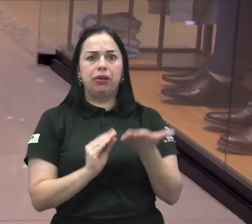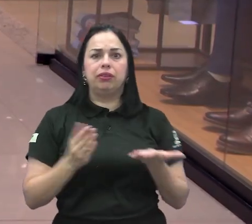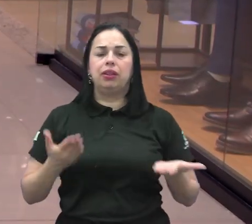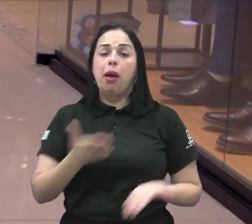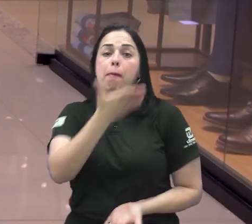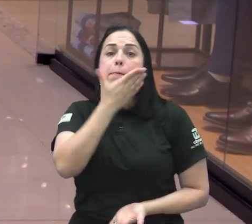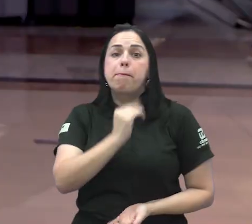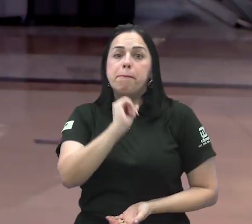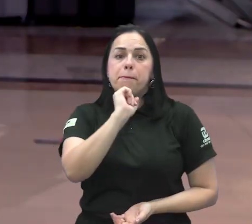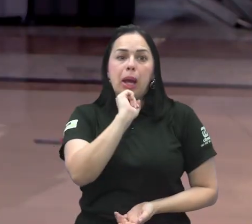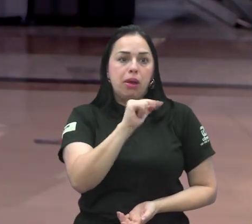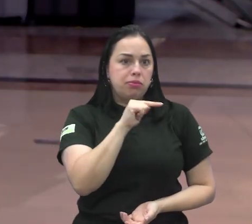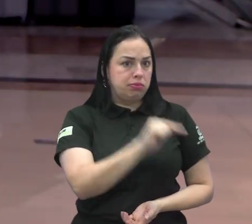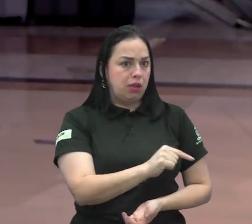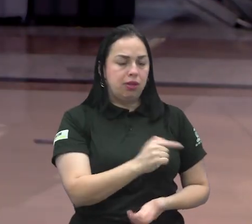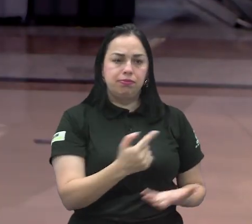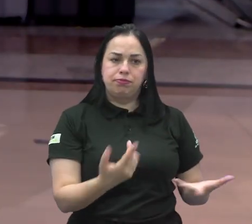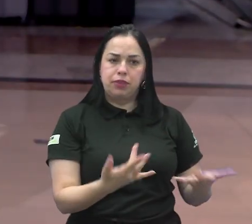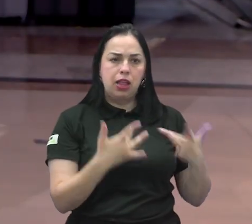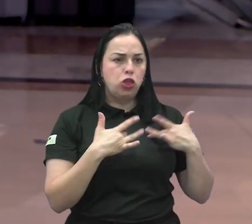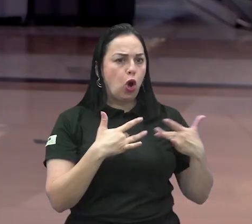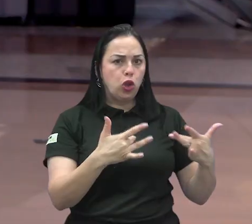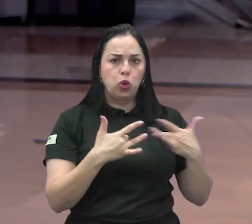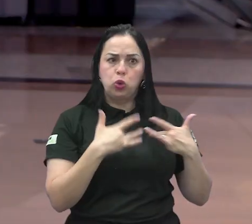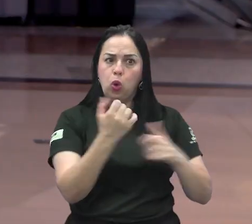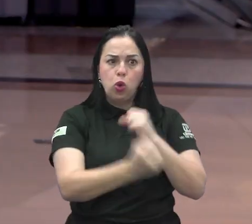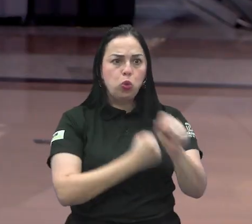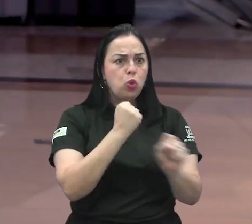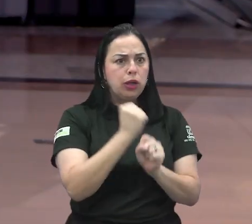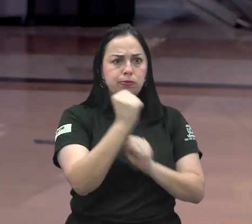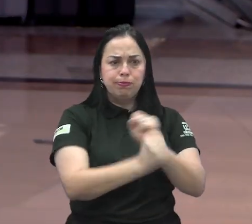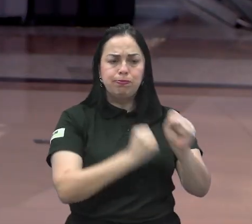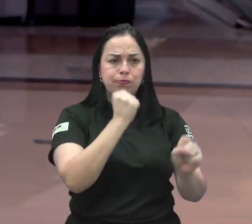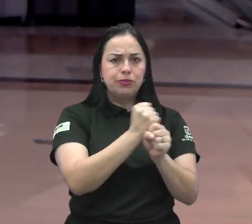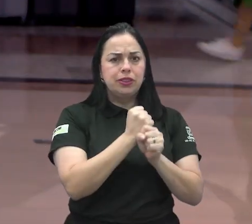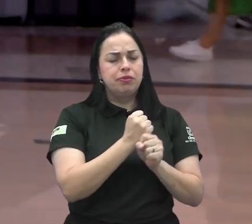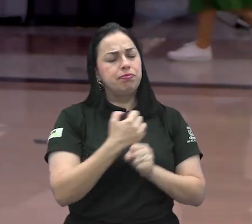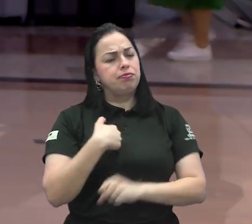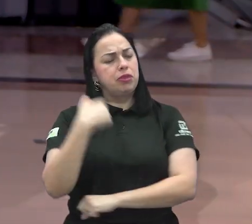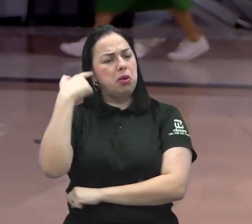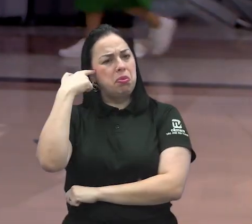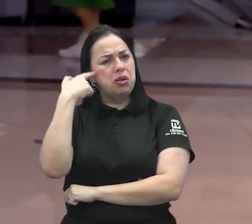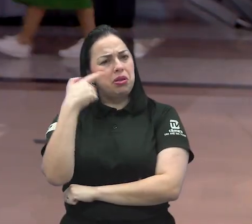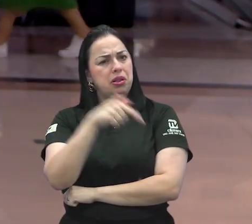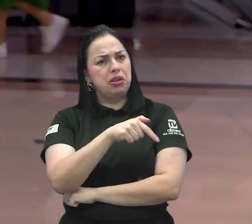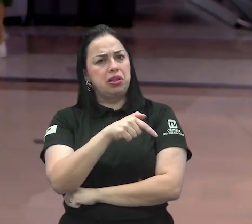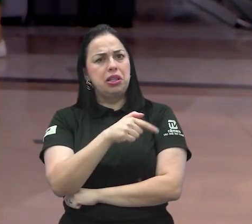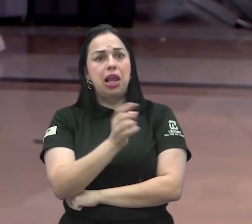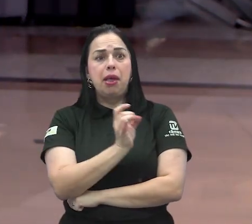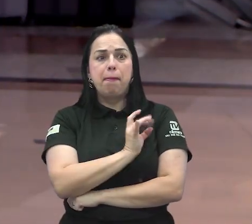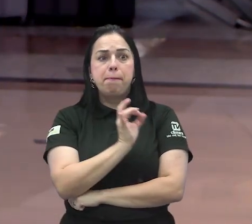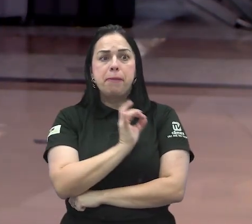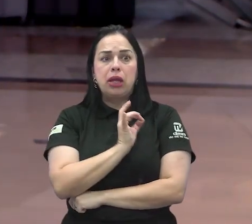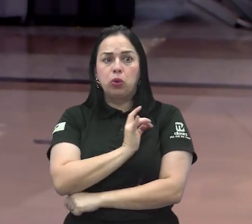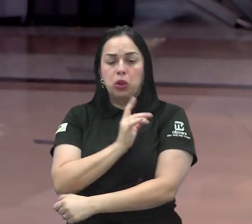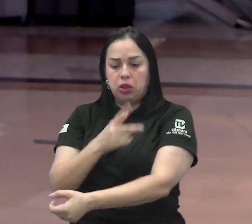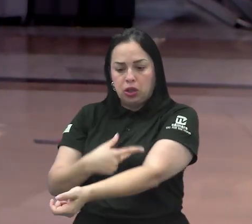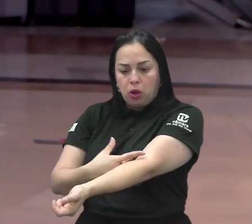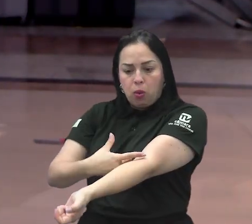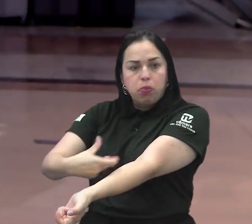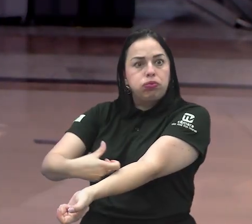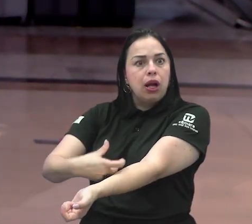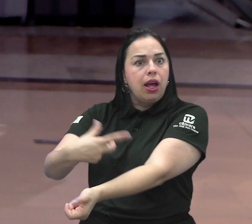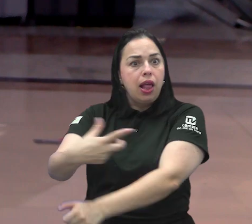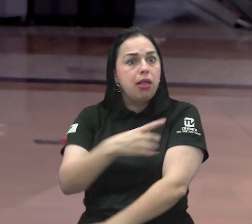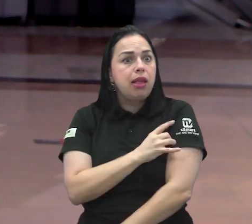o exemplo. Meu pai era uma pessoa assim que doava sangue todos os anos, né? E eu pensava, e ele morria de medo